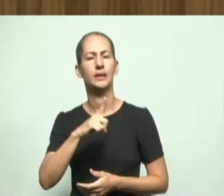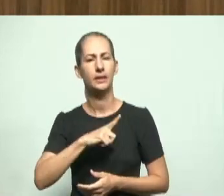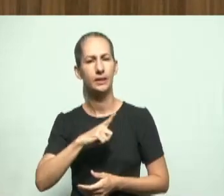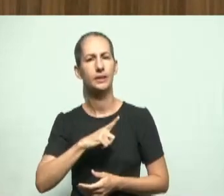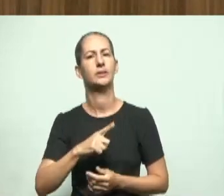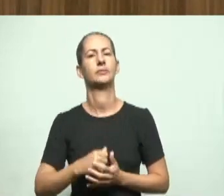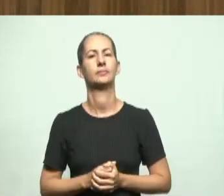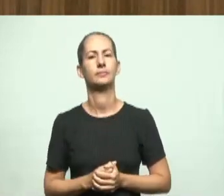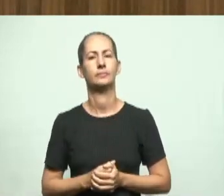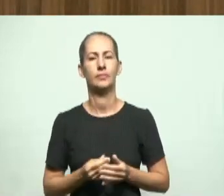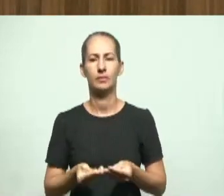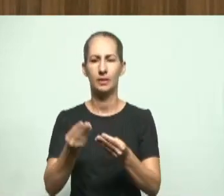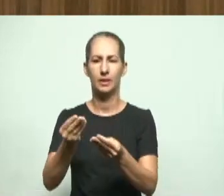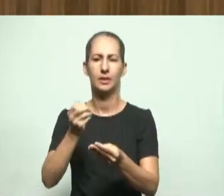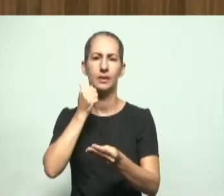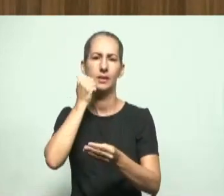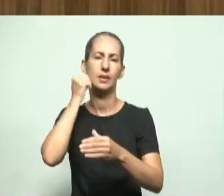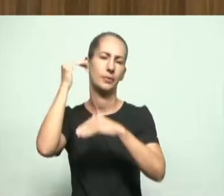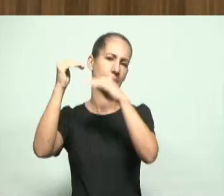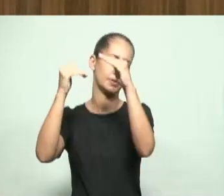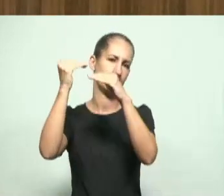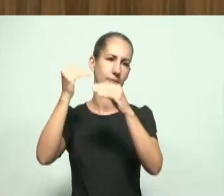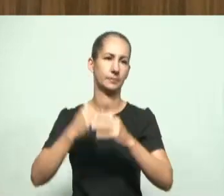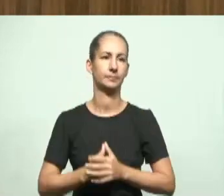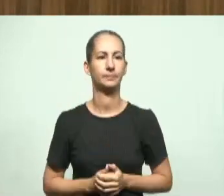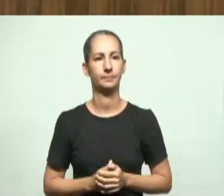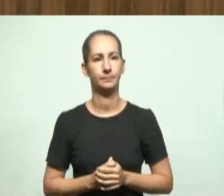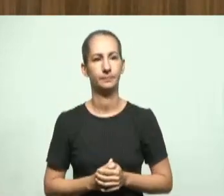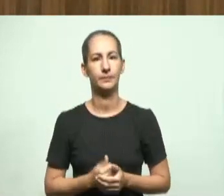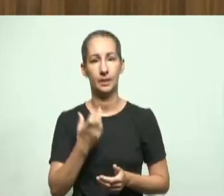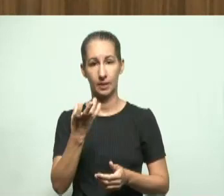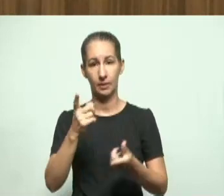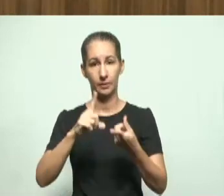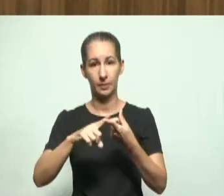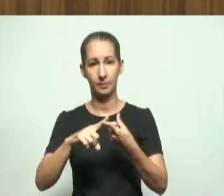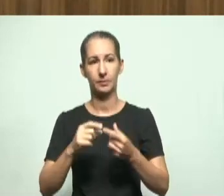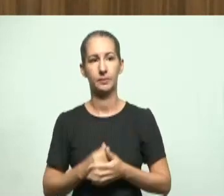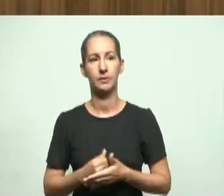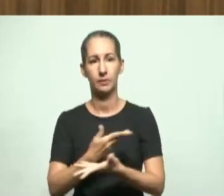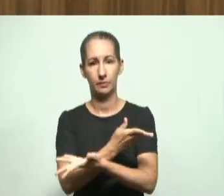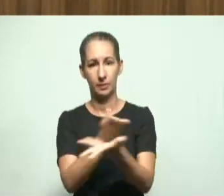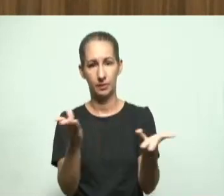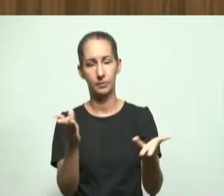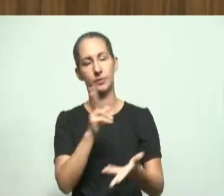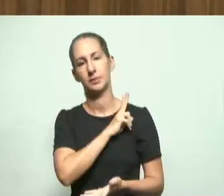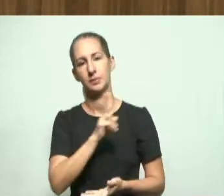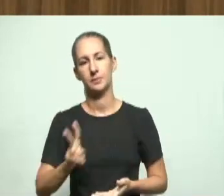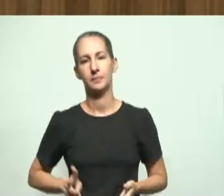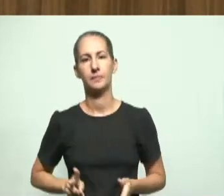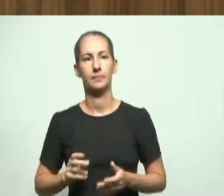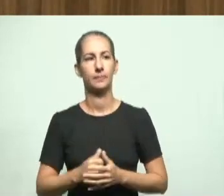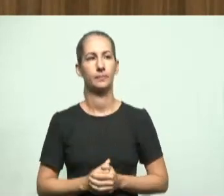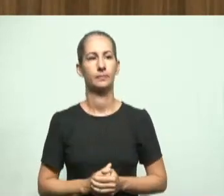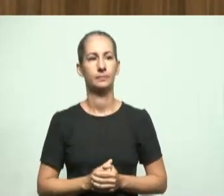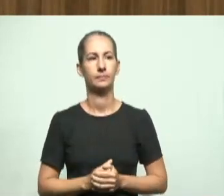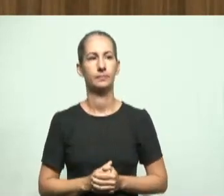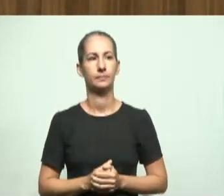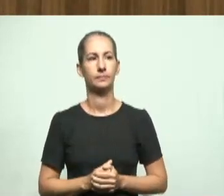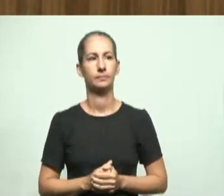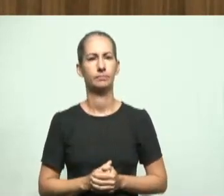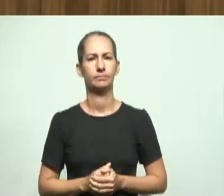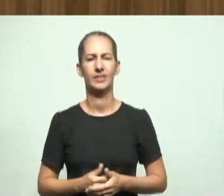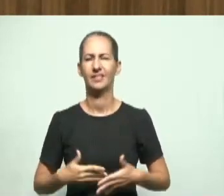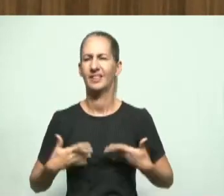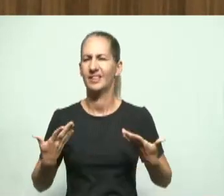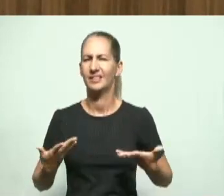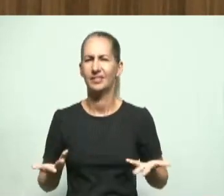para levar Natal ao crescimento. Quero aqui também, vereadores, levar a nossa indignação,